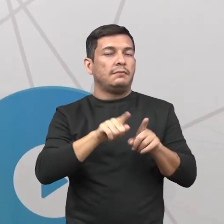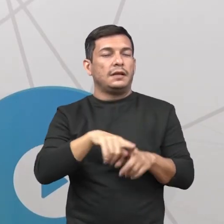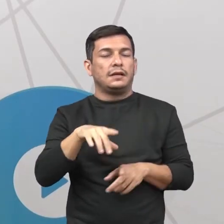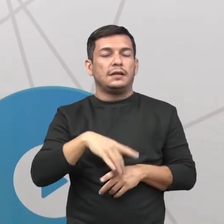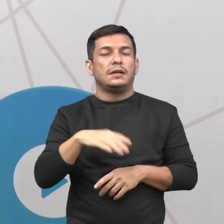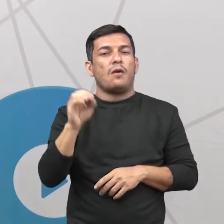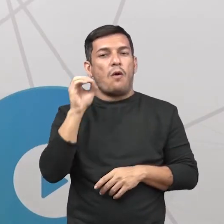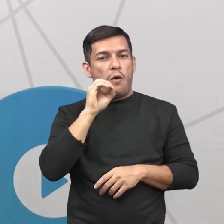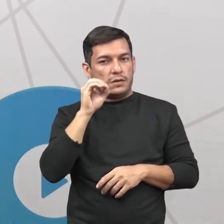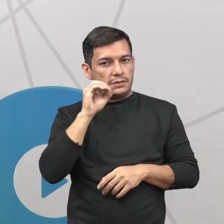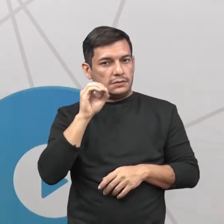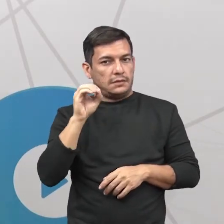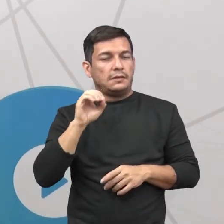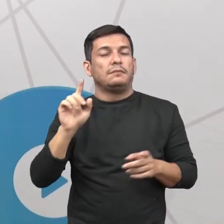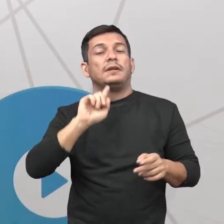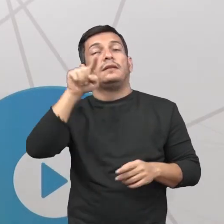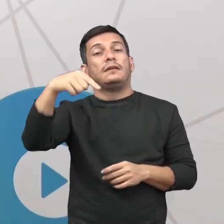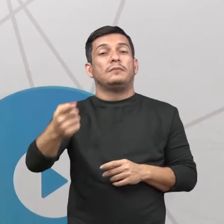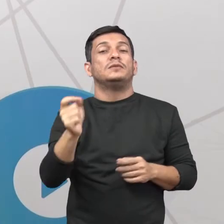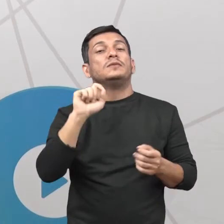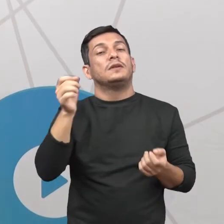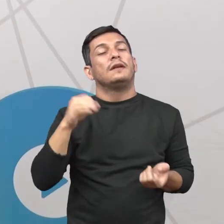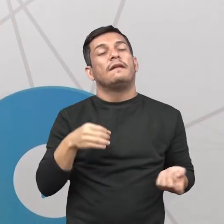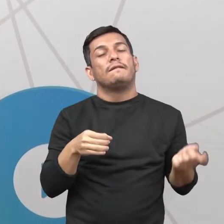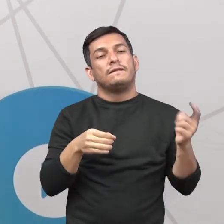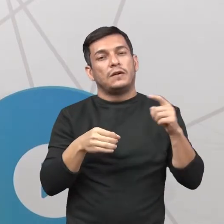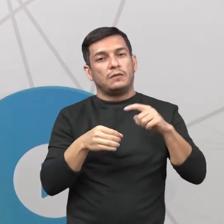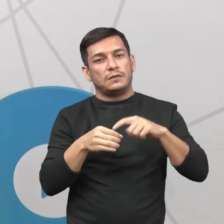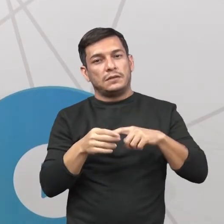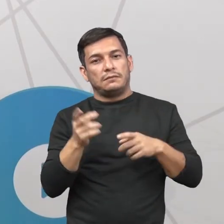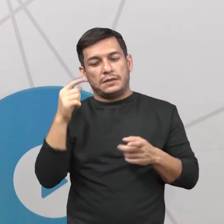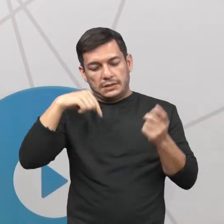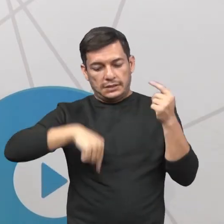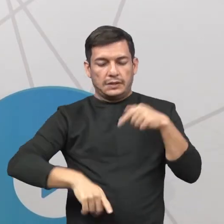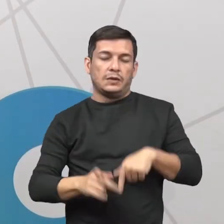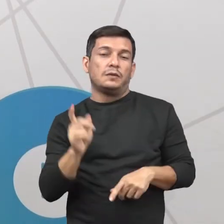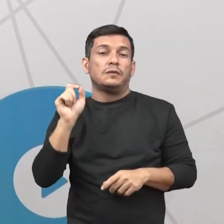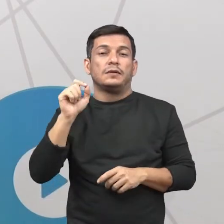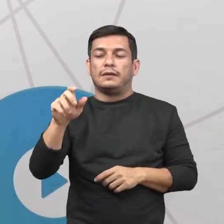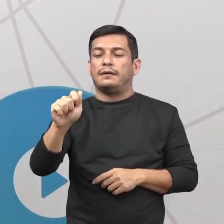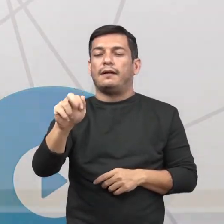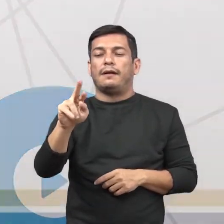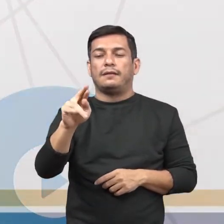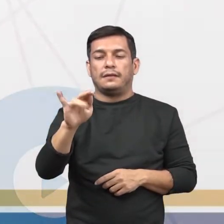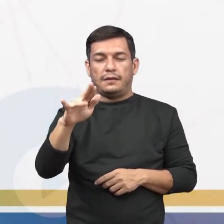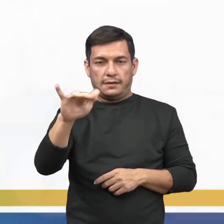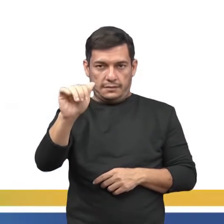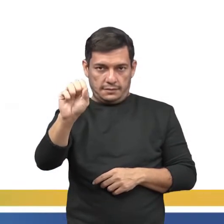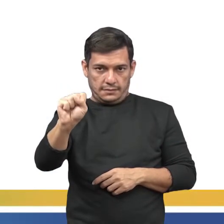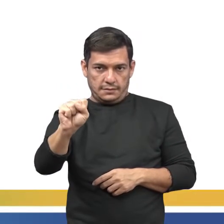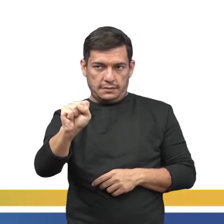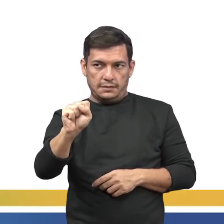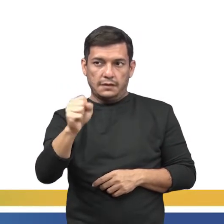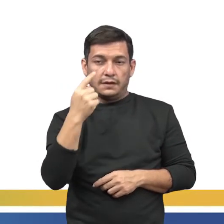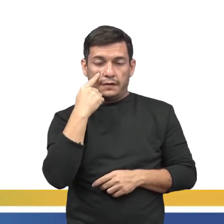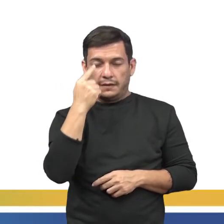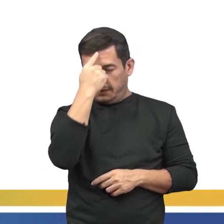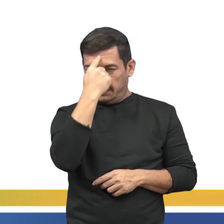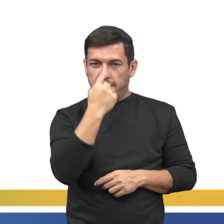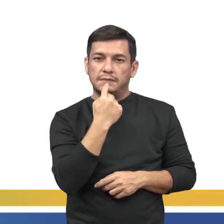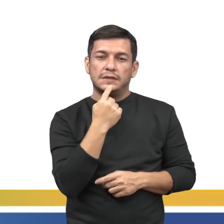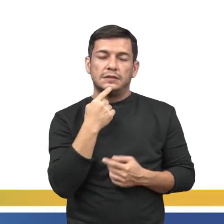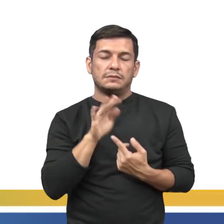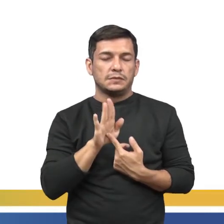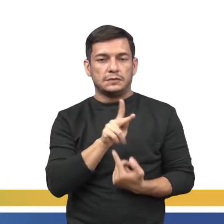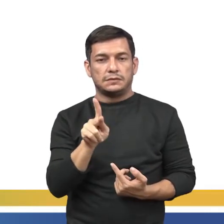oxigênio novamente, para depois voltar pela grande circulação através das artérias. A imagem que eu estou